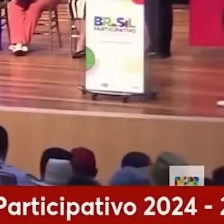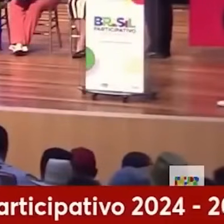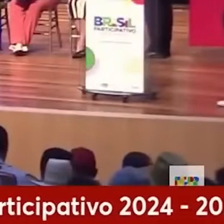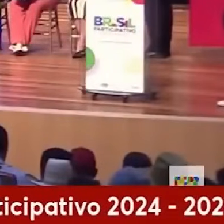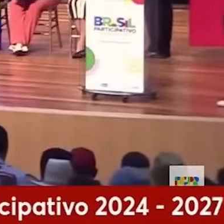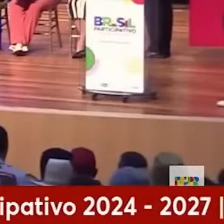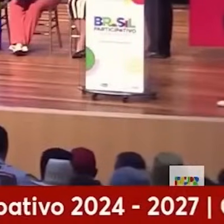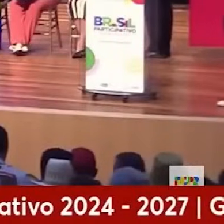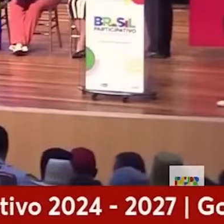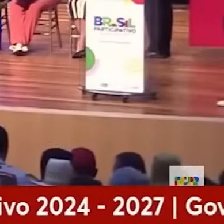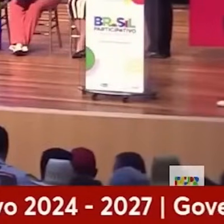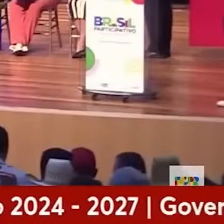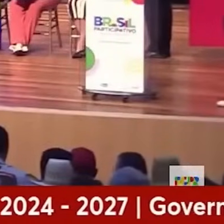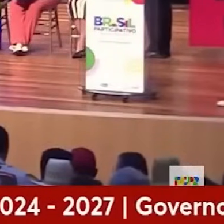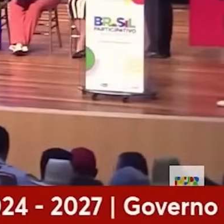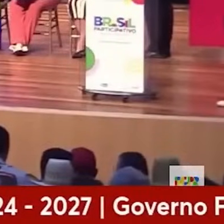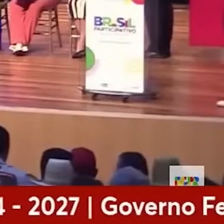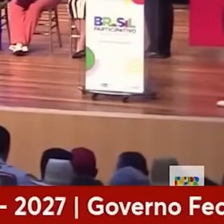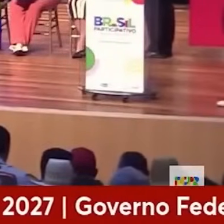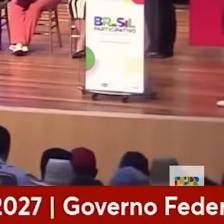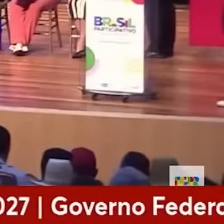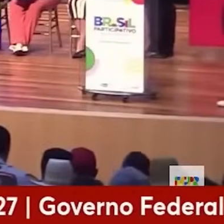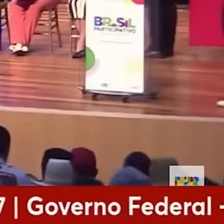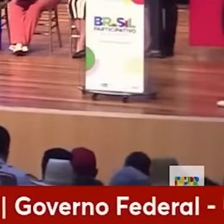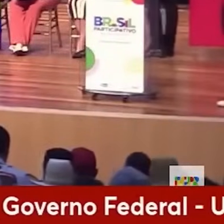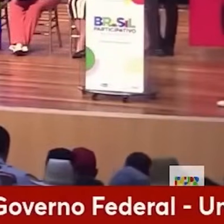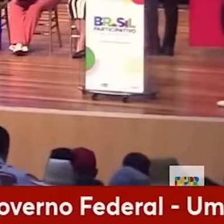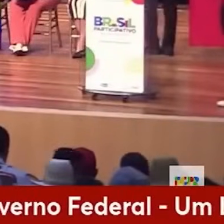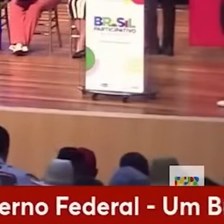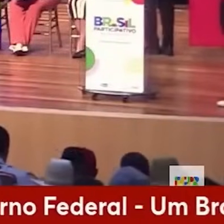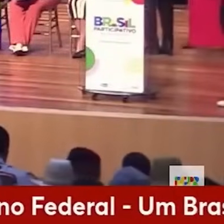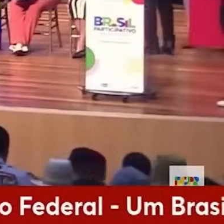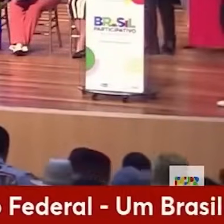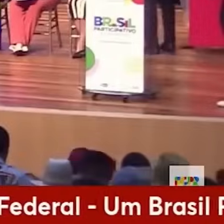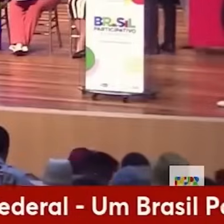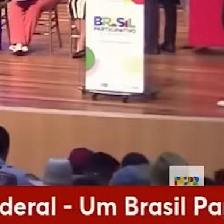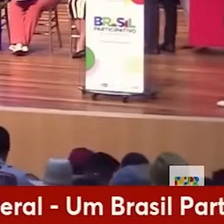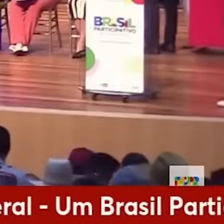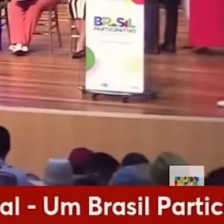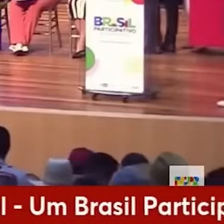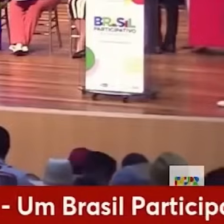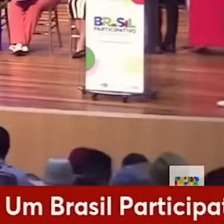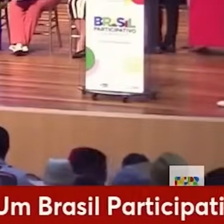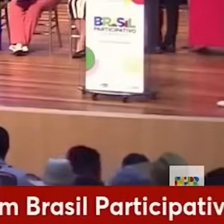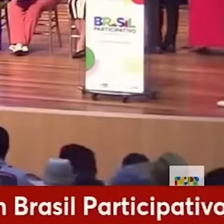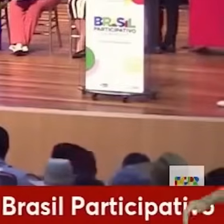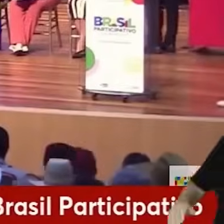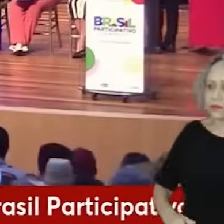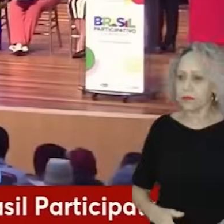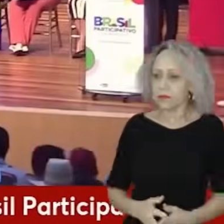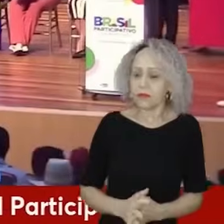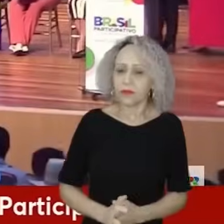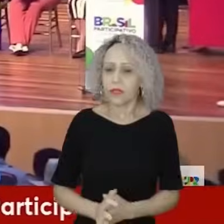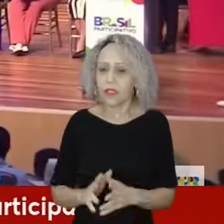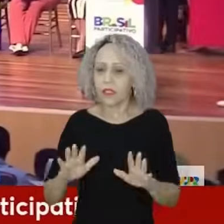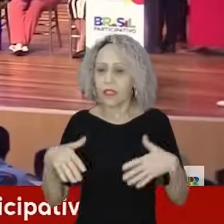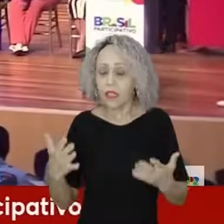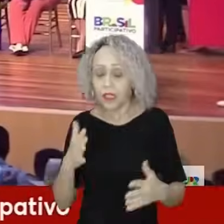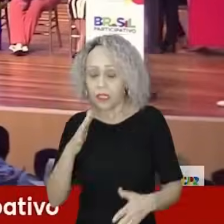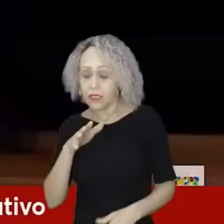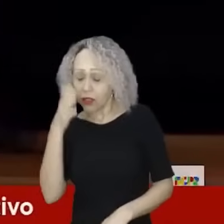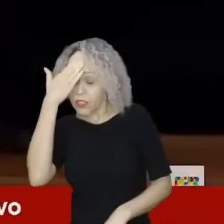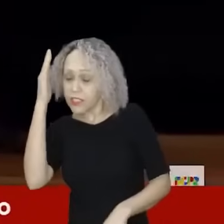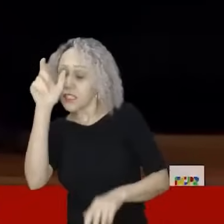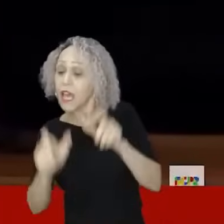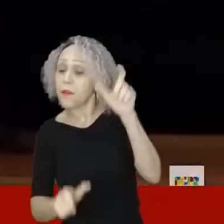nesse país. Quem não faz trabalho escravo, quem não invade terra indígena para produzir, quem não invade território quilombola, quem